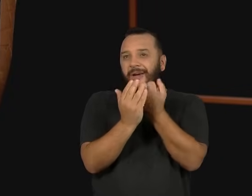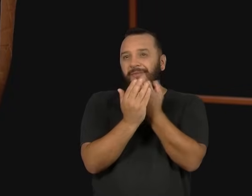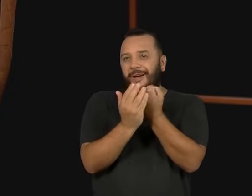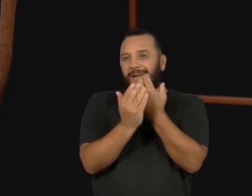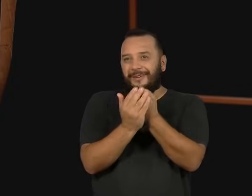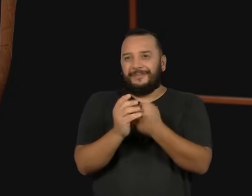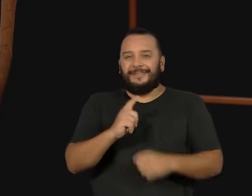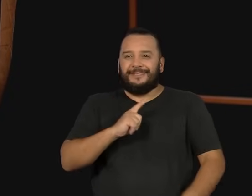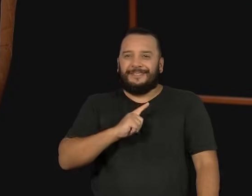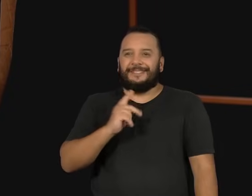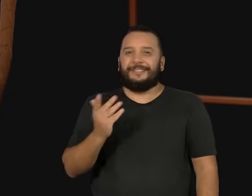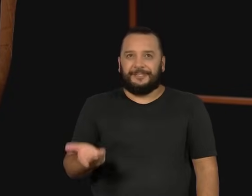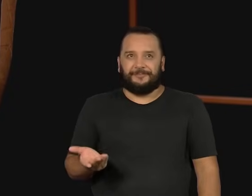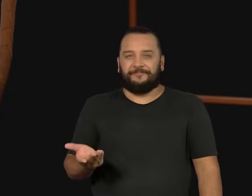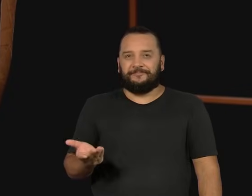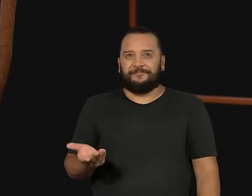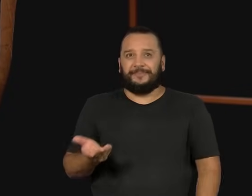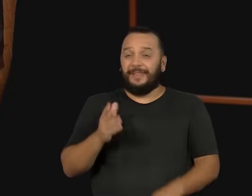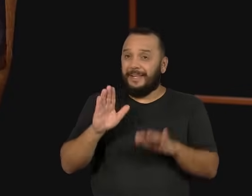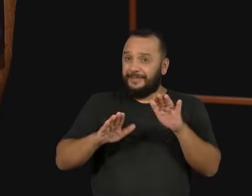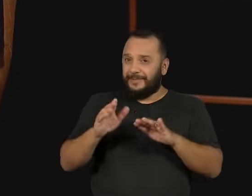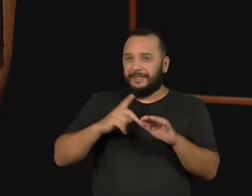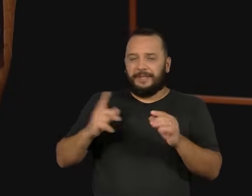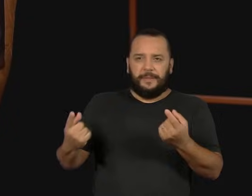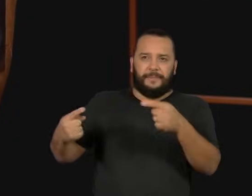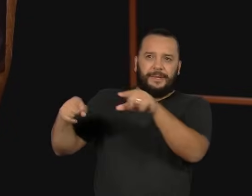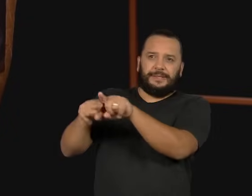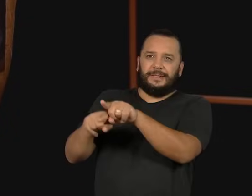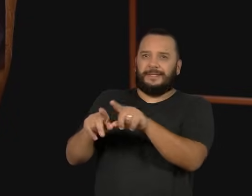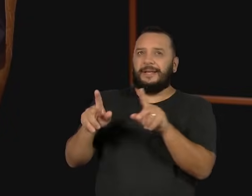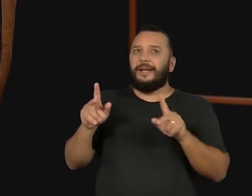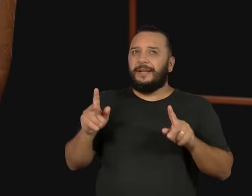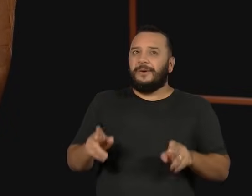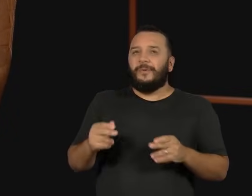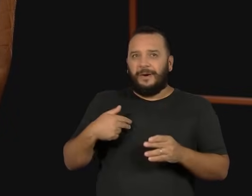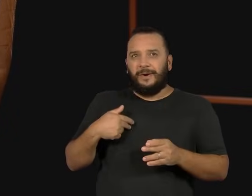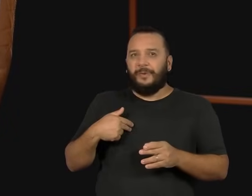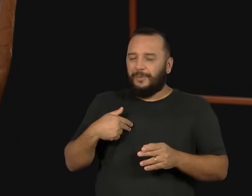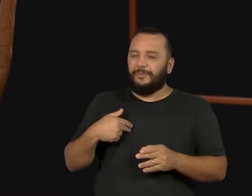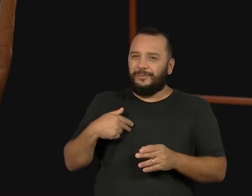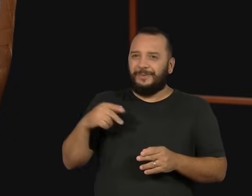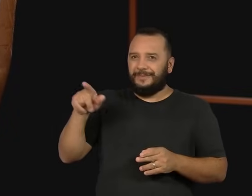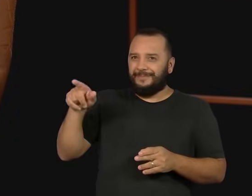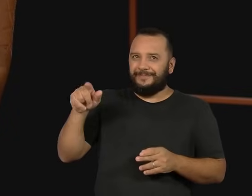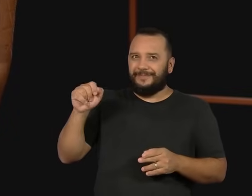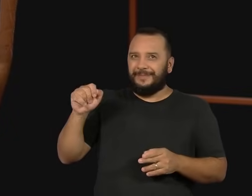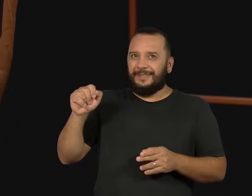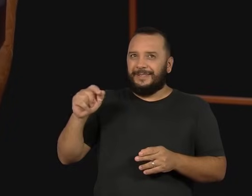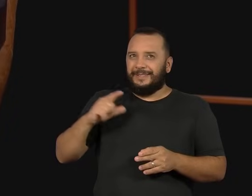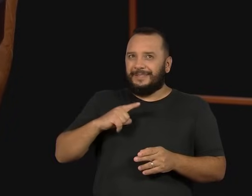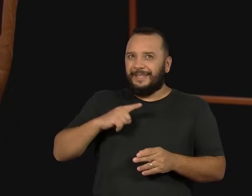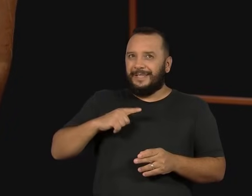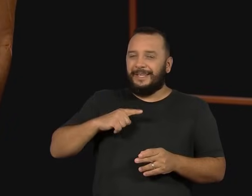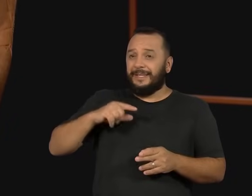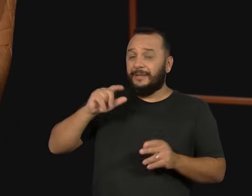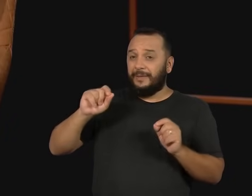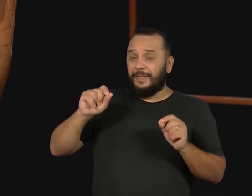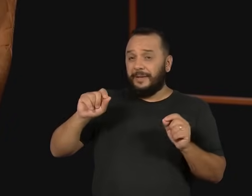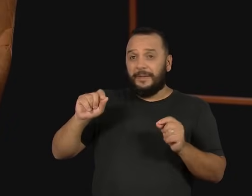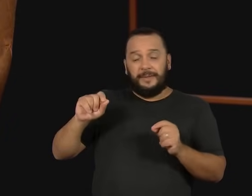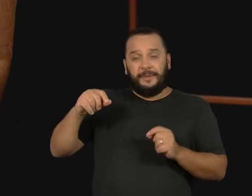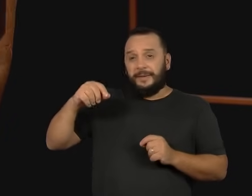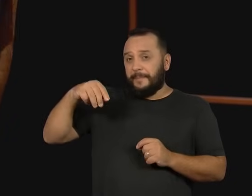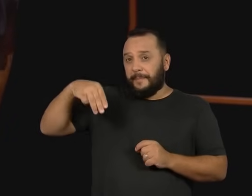E muitas vezes parcerias. Com o Luiz Tati eu tenho várias, né? Inclusive uma chamada Mestres